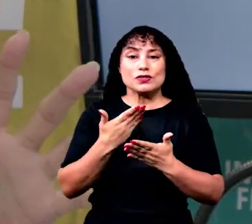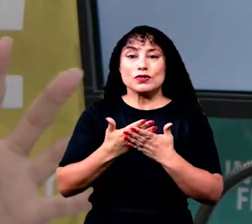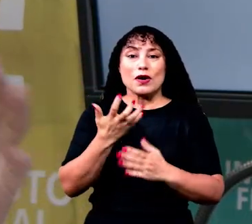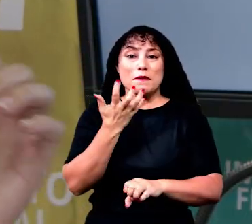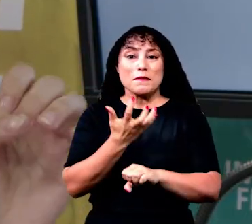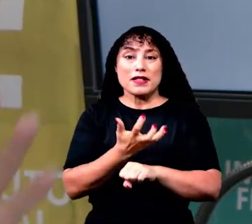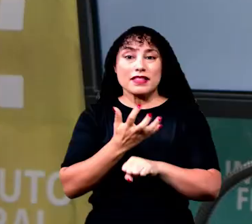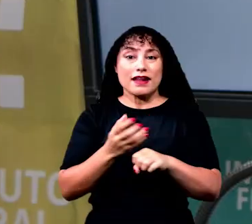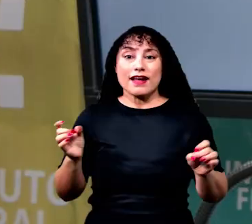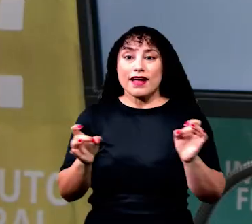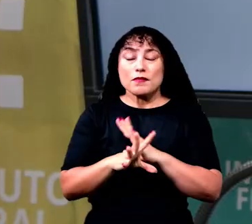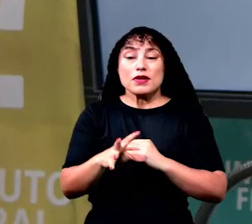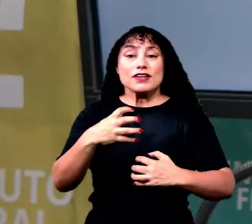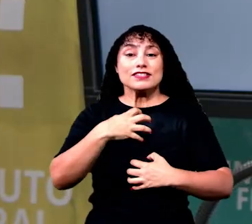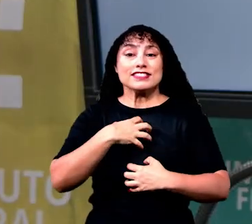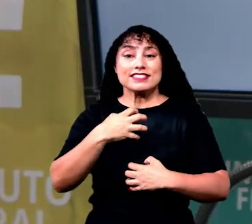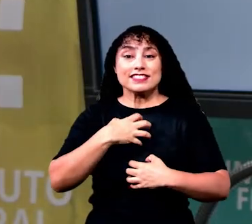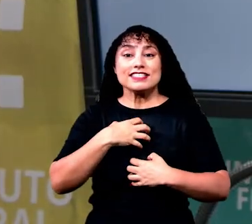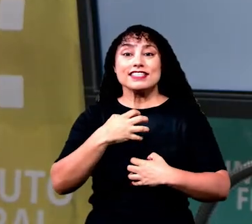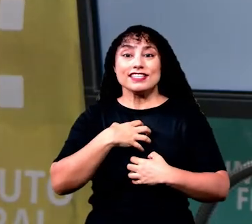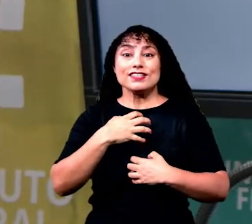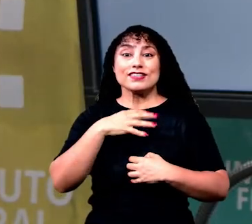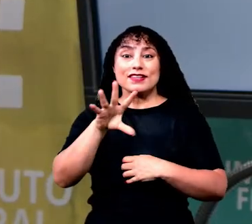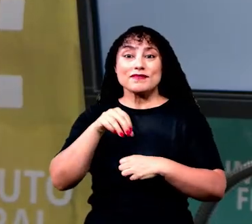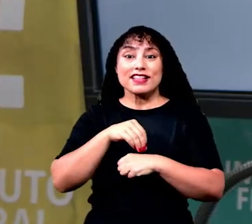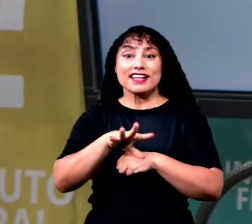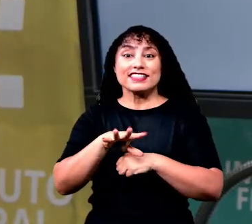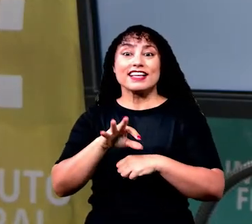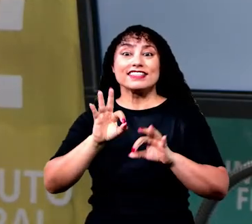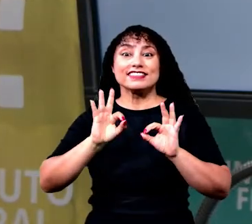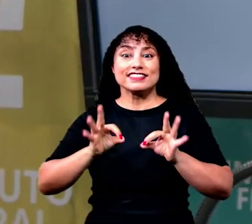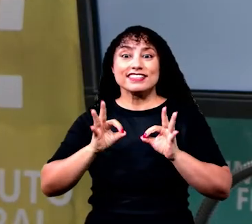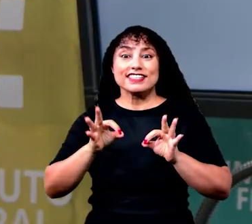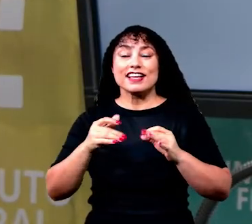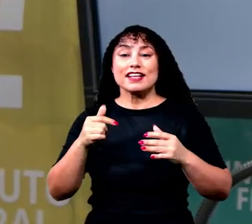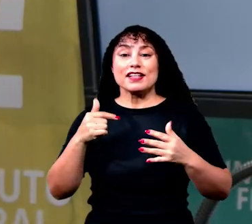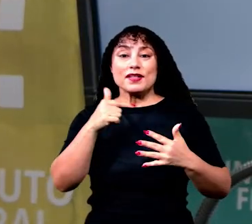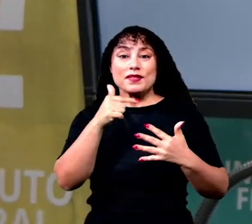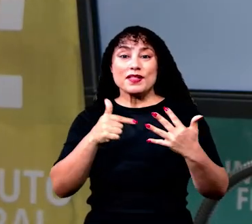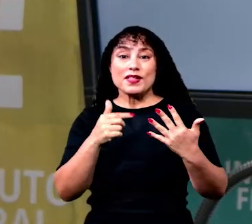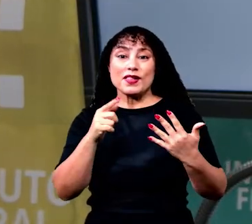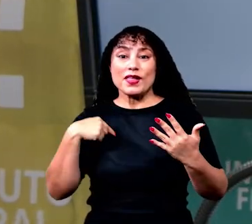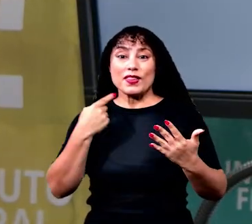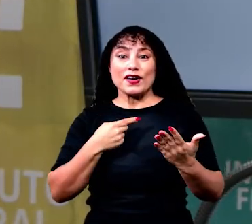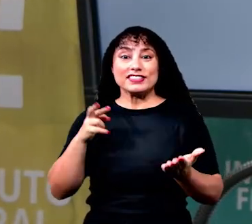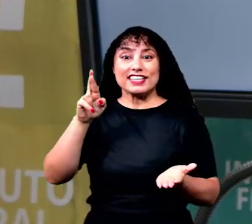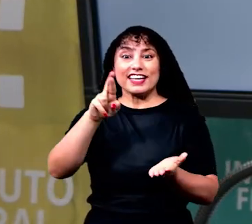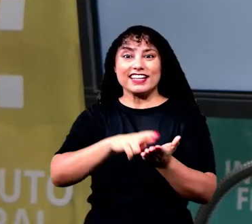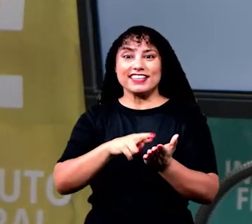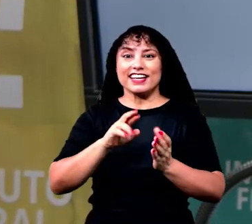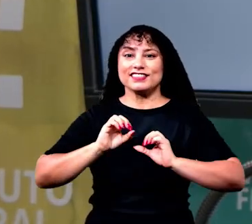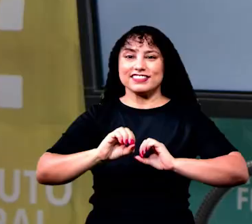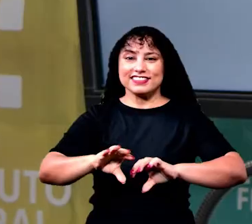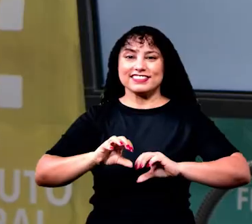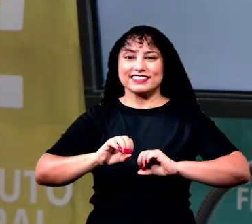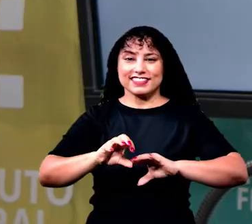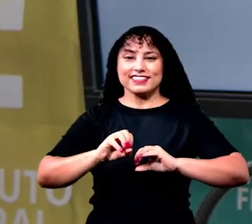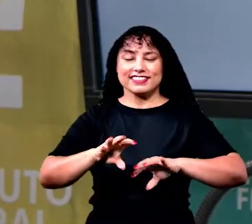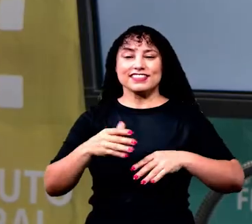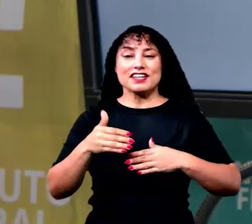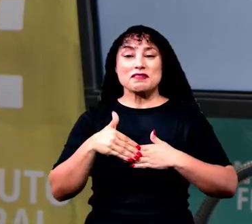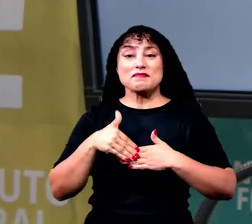professor, estudou a matéria e acabou. Eu sinto que tem muito lá deles trazerem exatamente esse ponto da nossa realidade para o